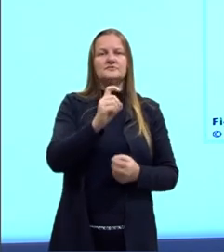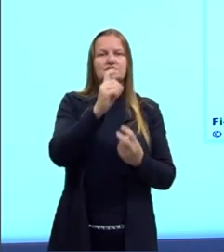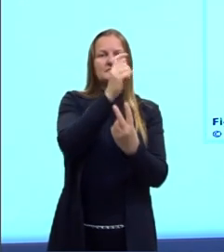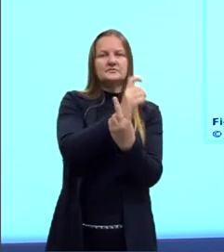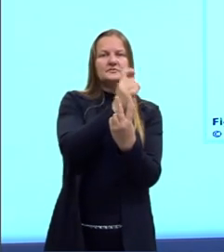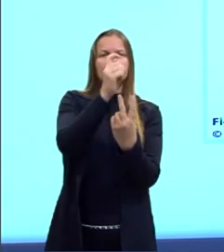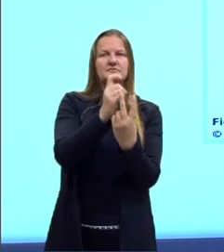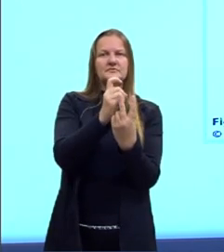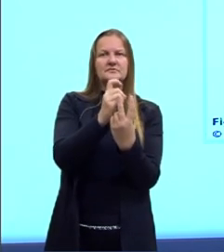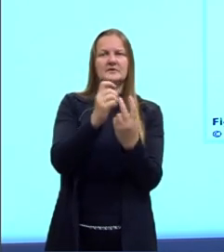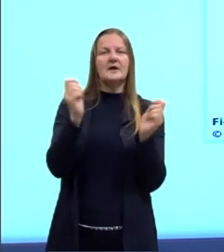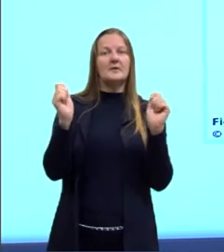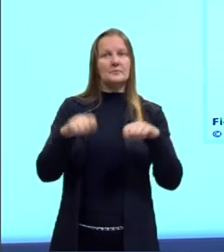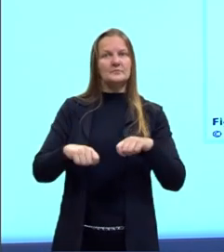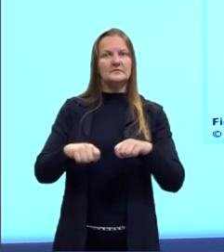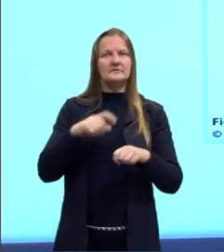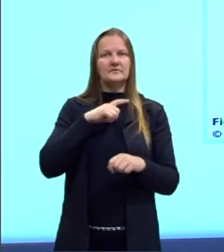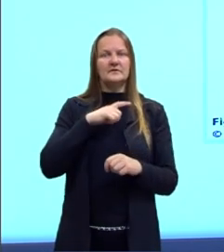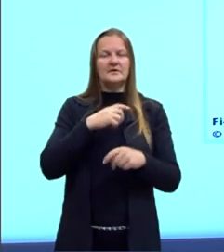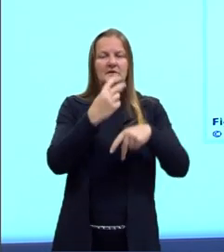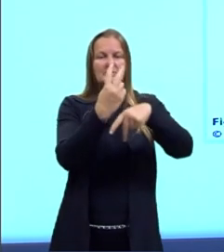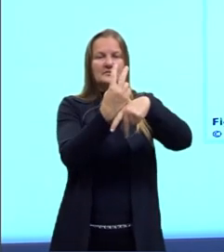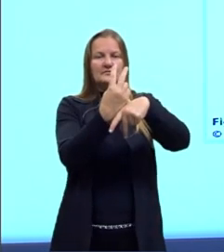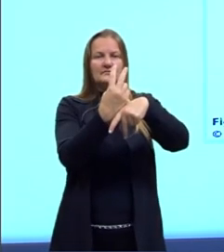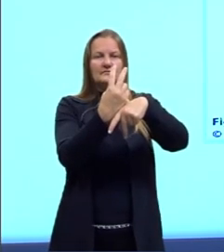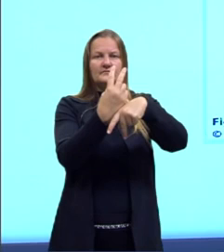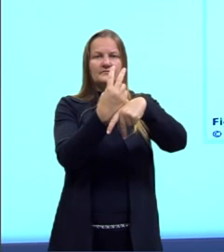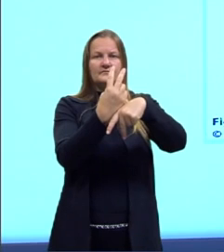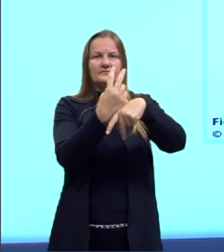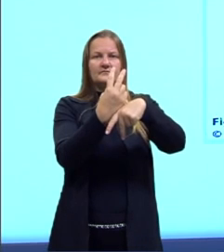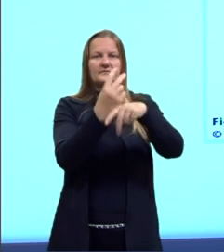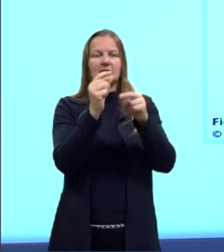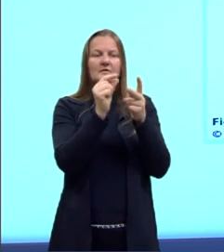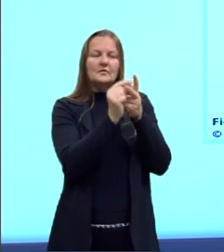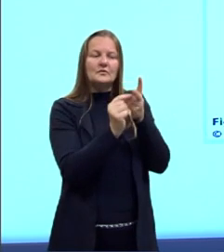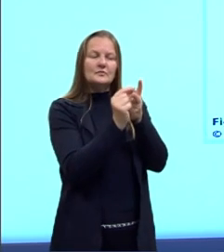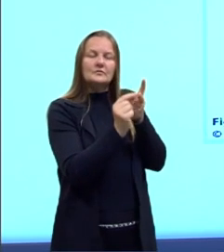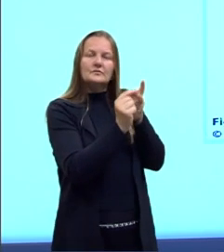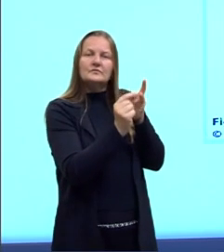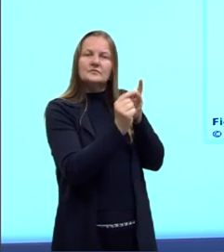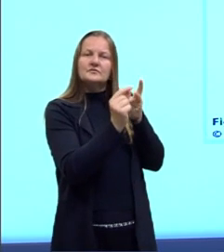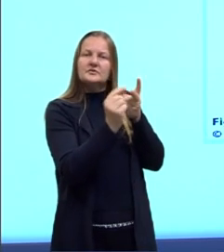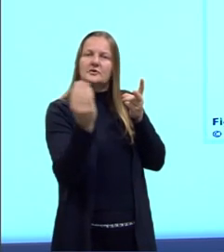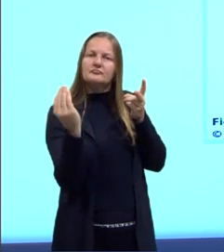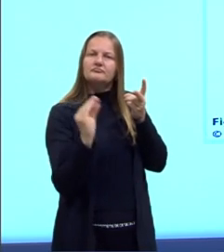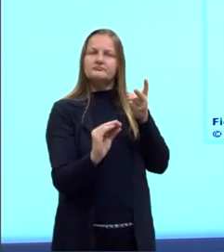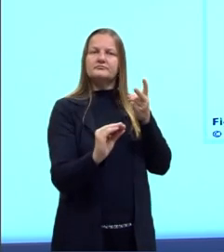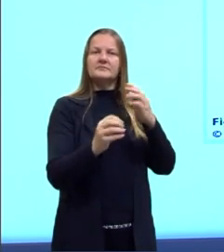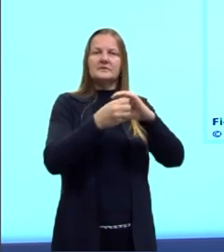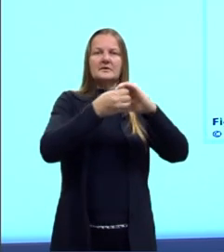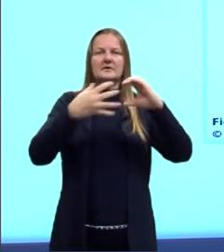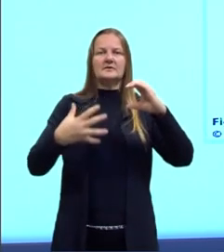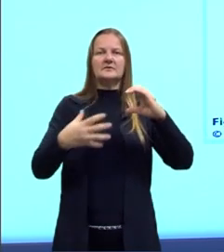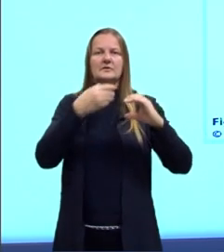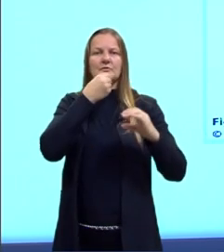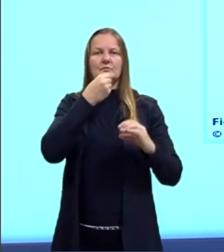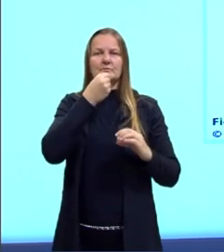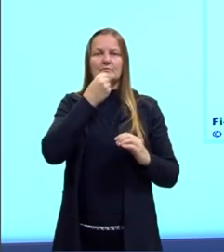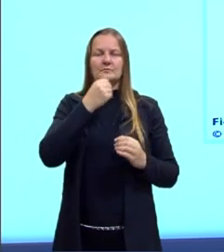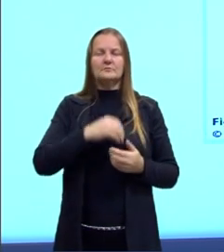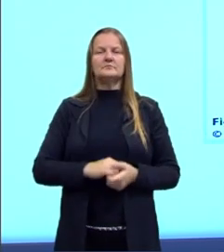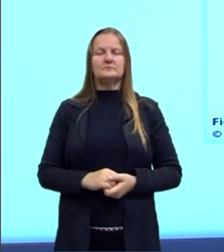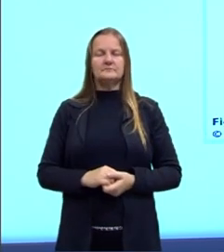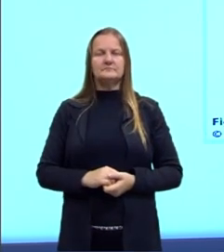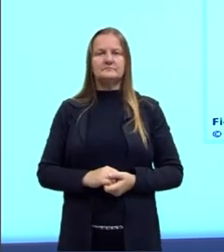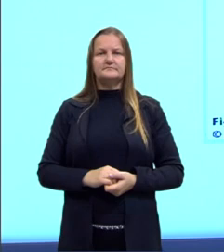tá então vai se tem esse Gene sry vai apresentar características sexuais né então